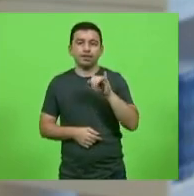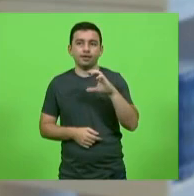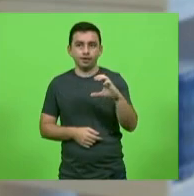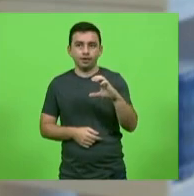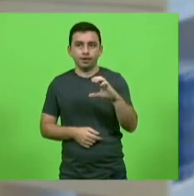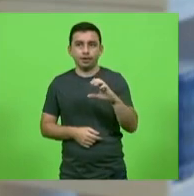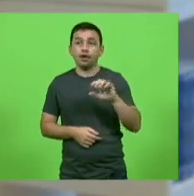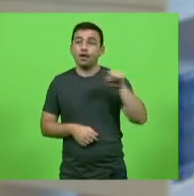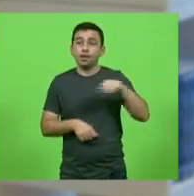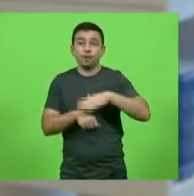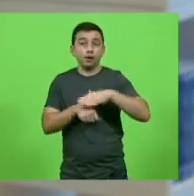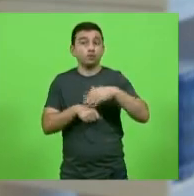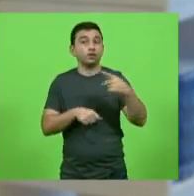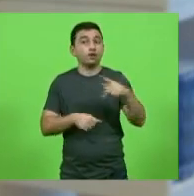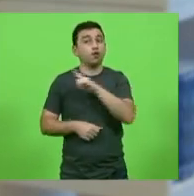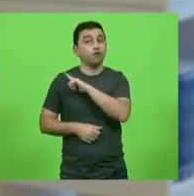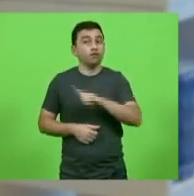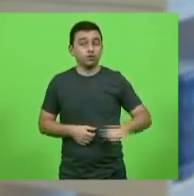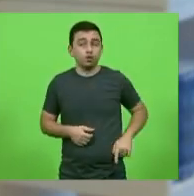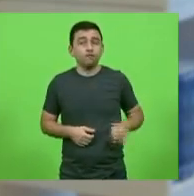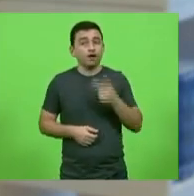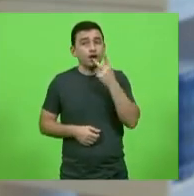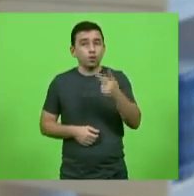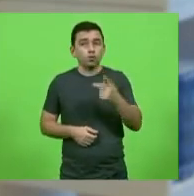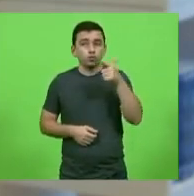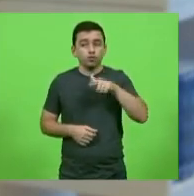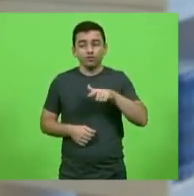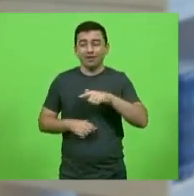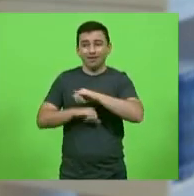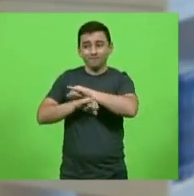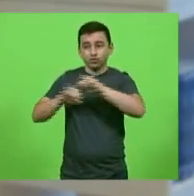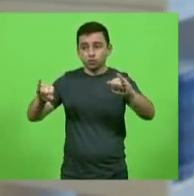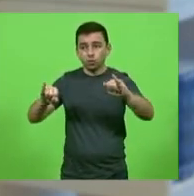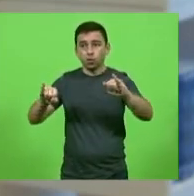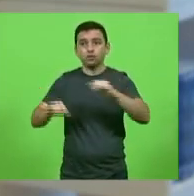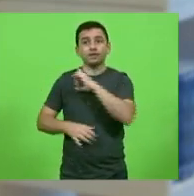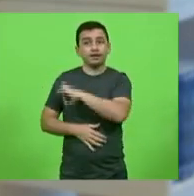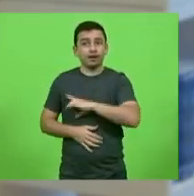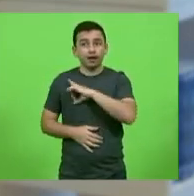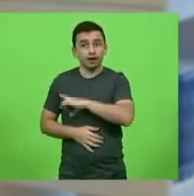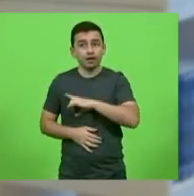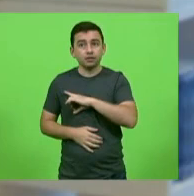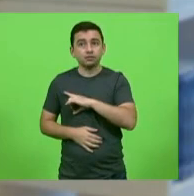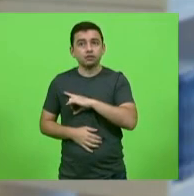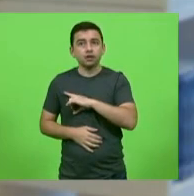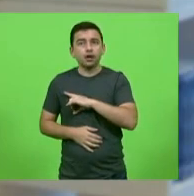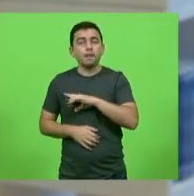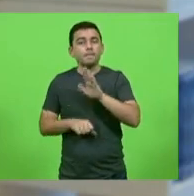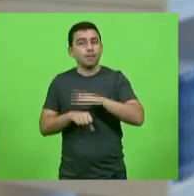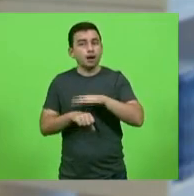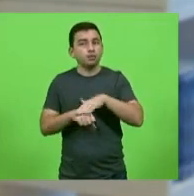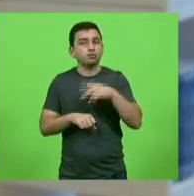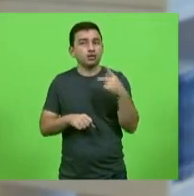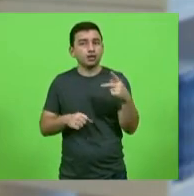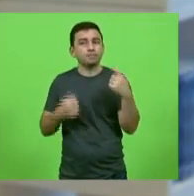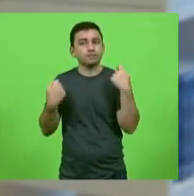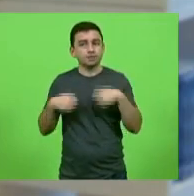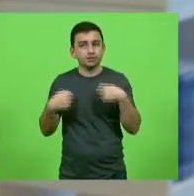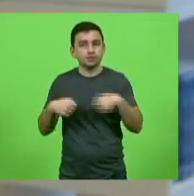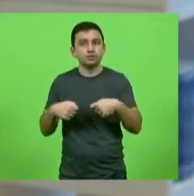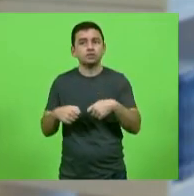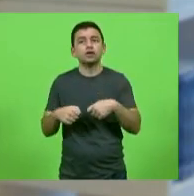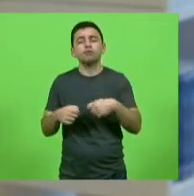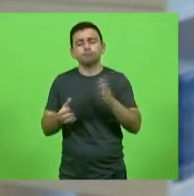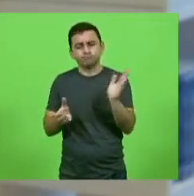em que o governador do estado enfatizou aos delegados de polícia presentes sua solicitação de que fosse instaurado inquérito